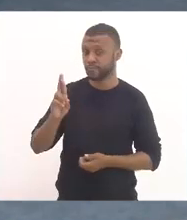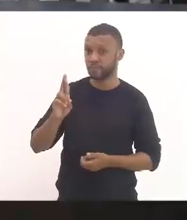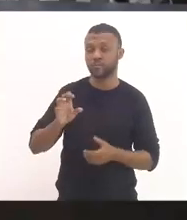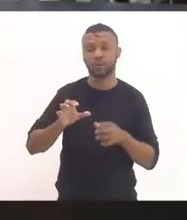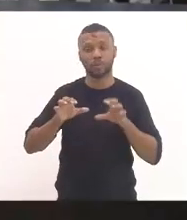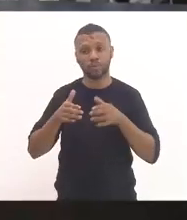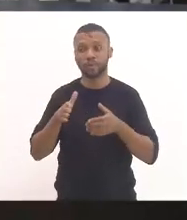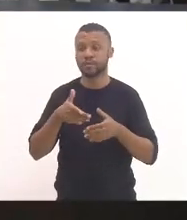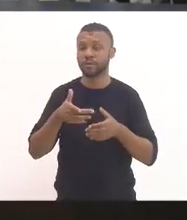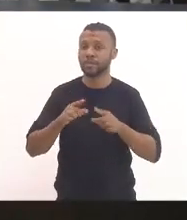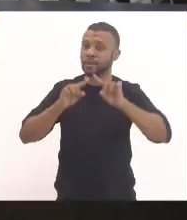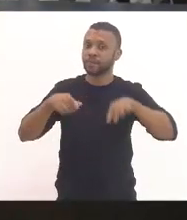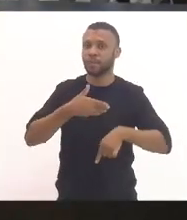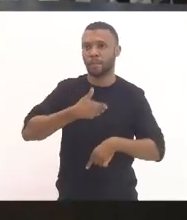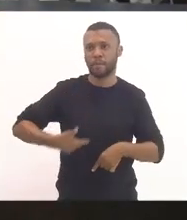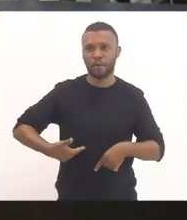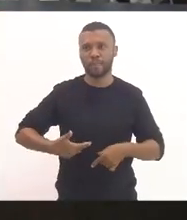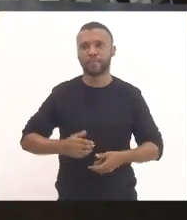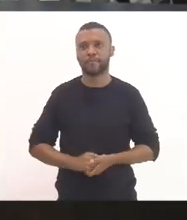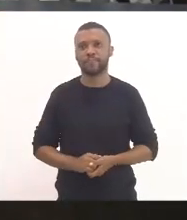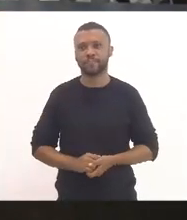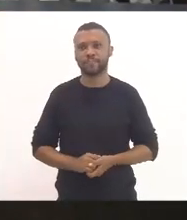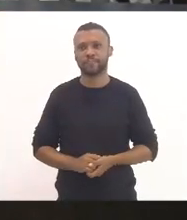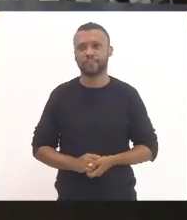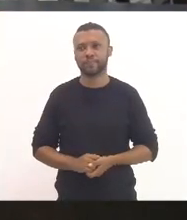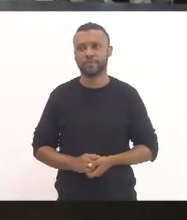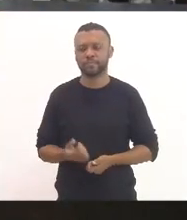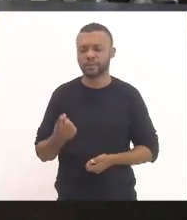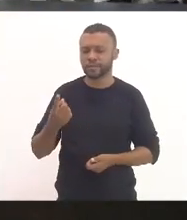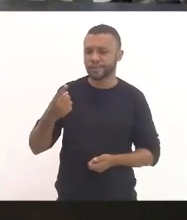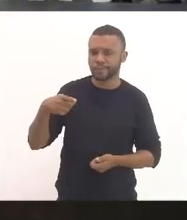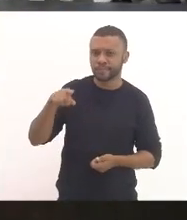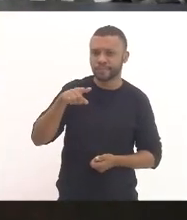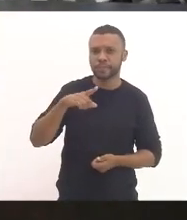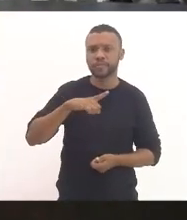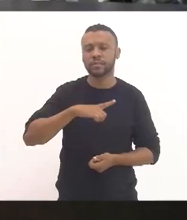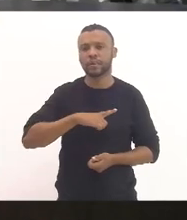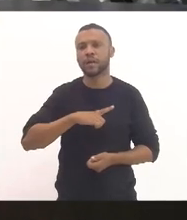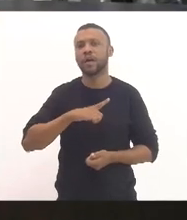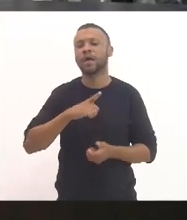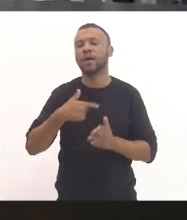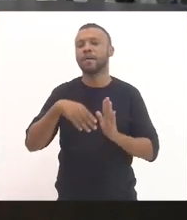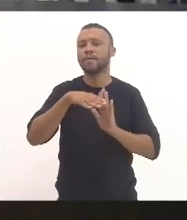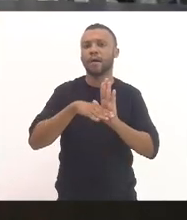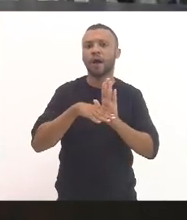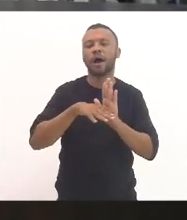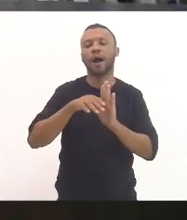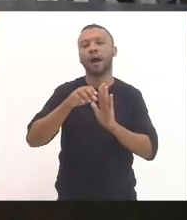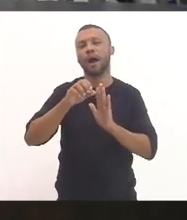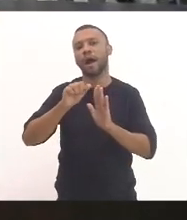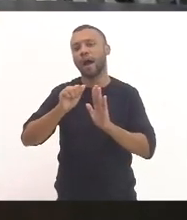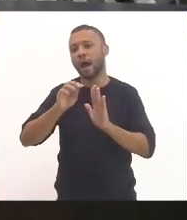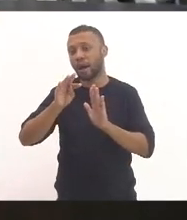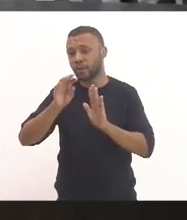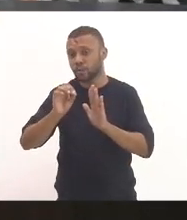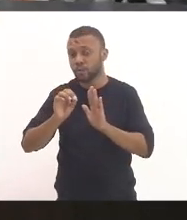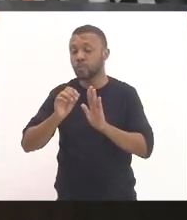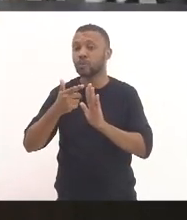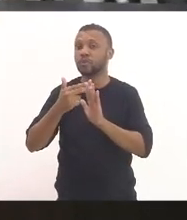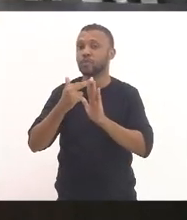públicos e quais são as espécies estão a dia de Atos normativos os tipos outras